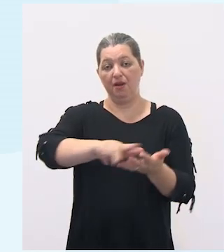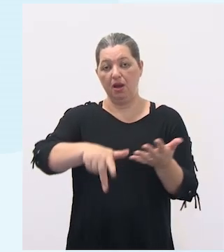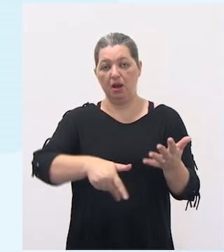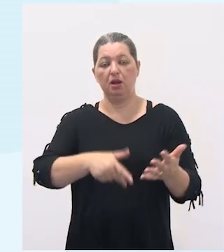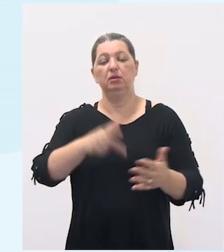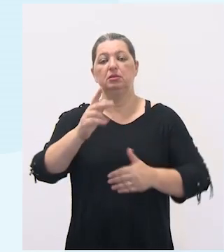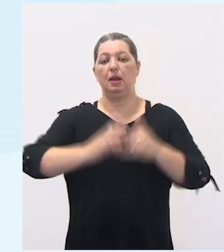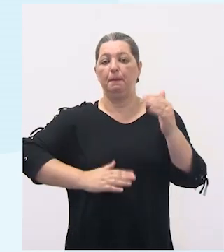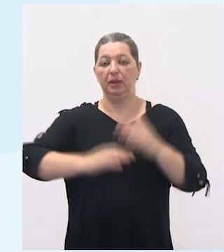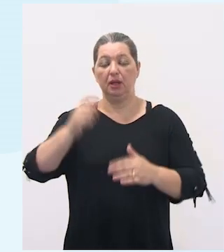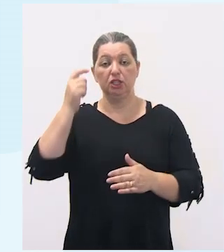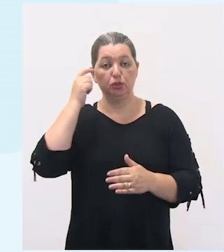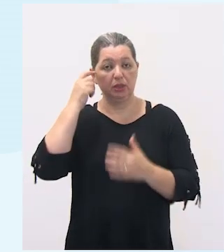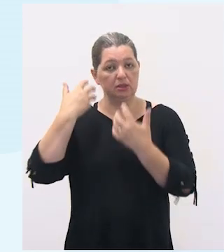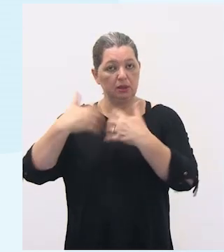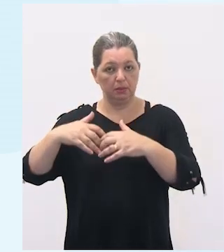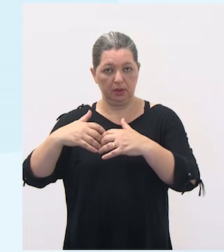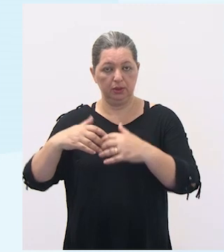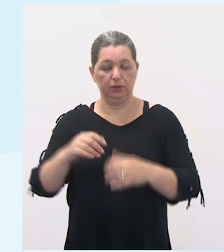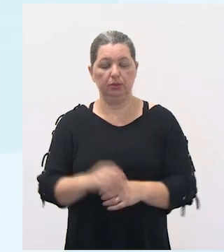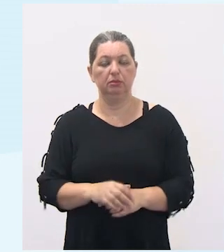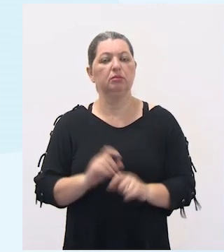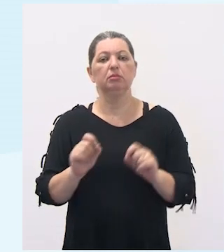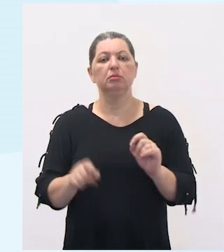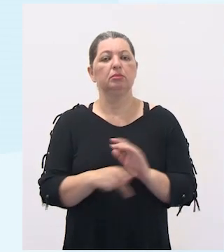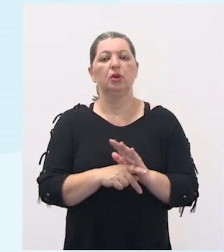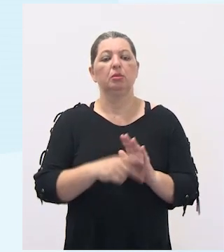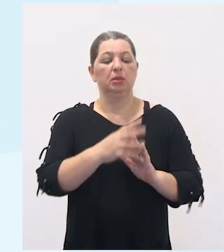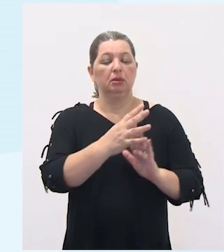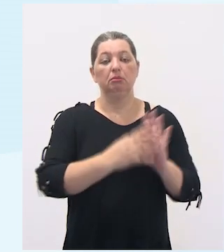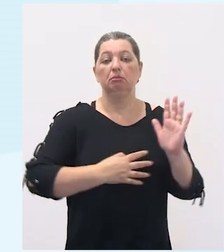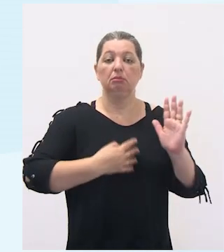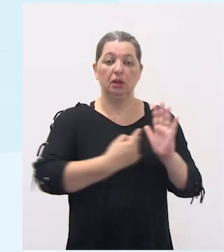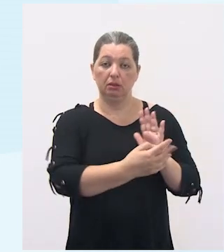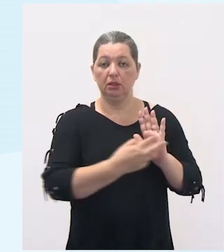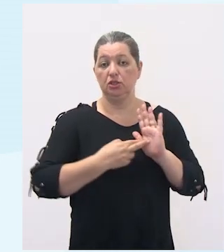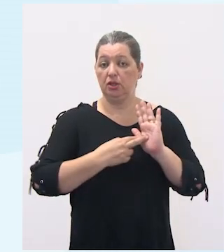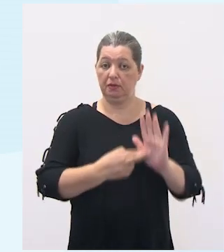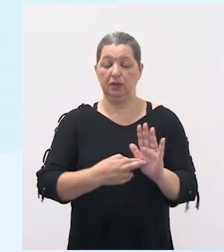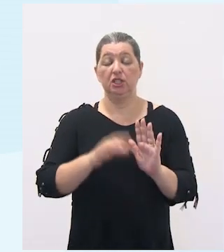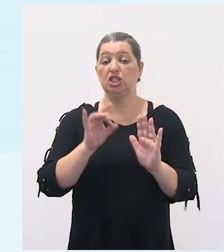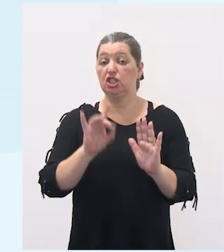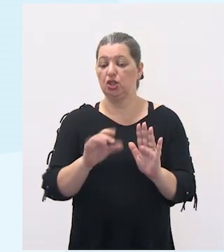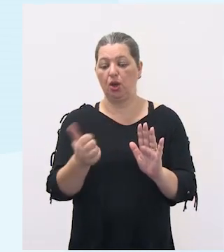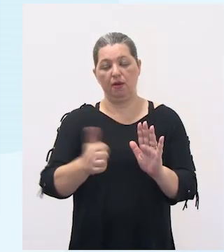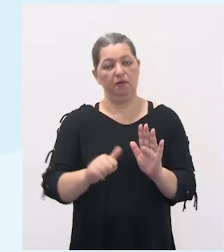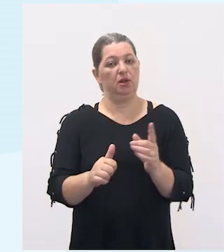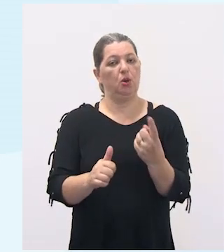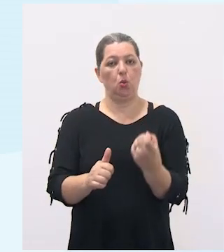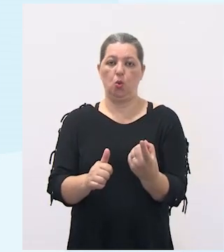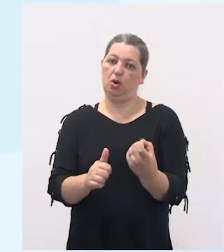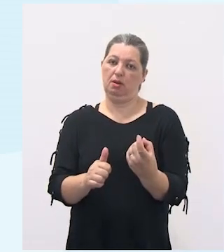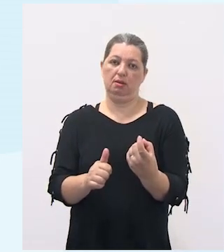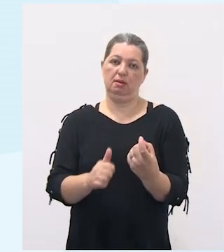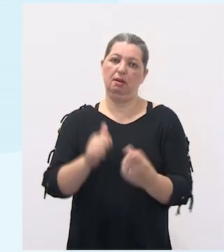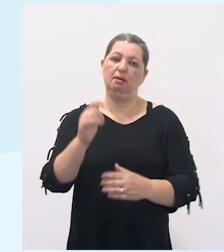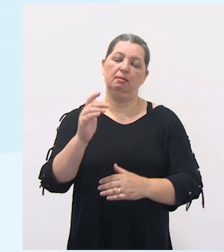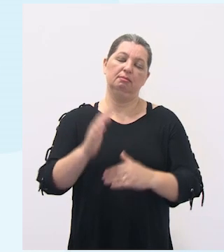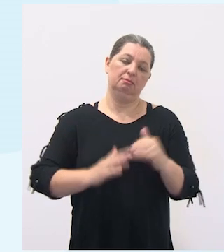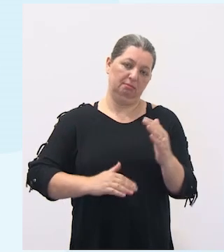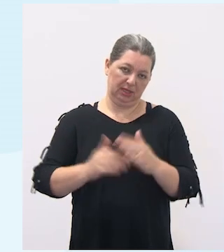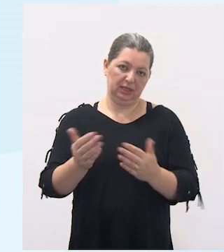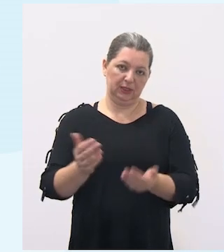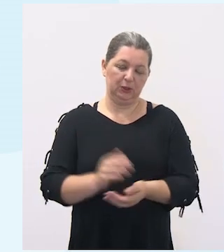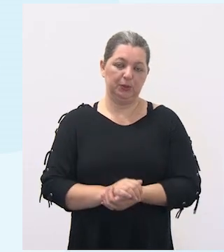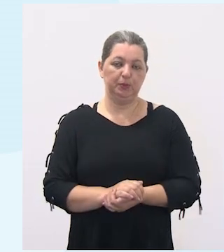pensamento. Enquanto que a matriz de referência do SAEB, ela só avalia uma única habilidade. Uma única